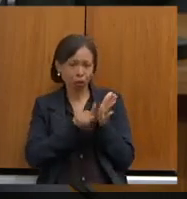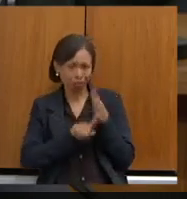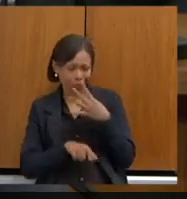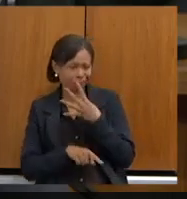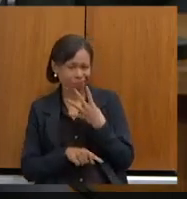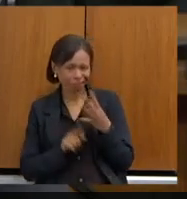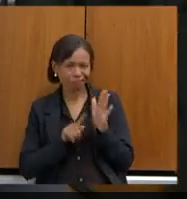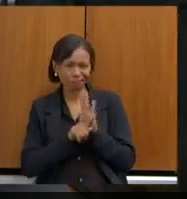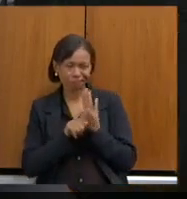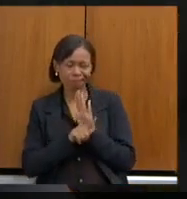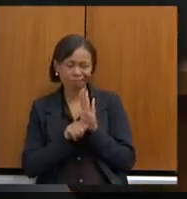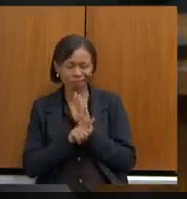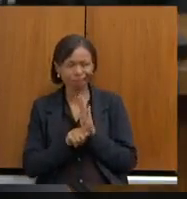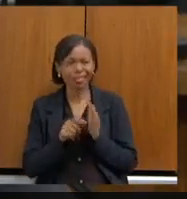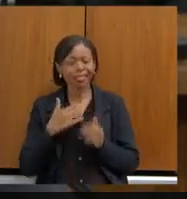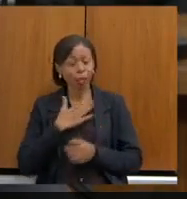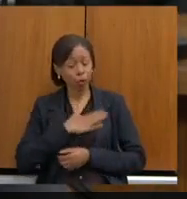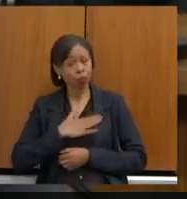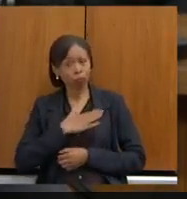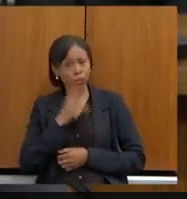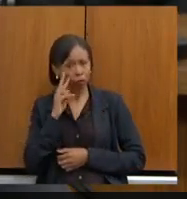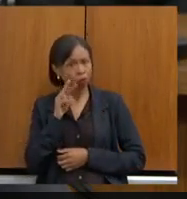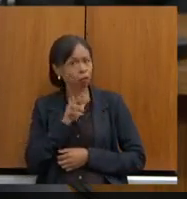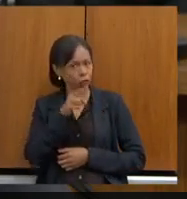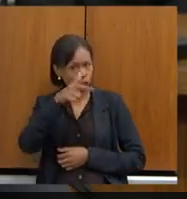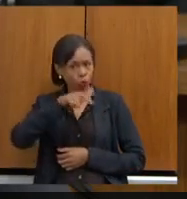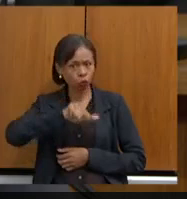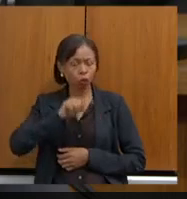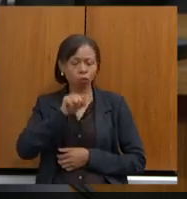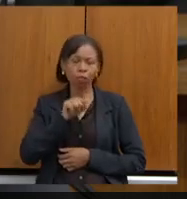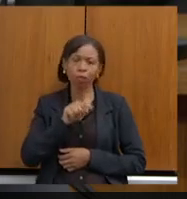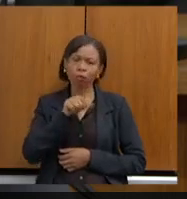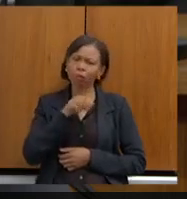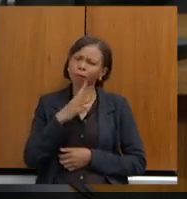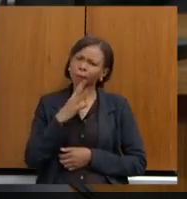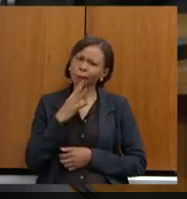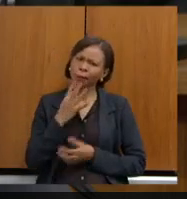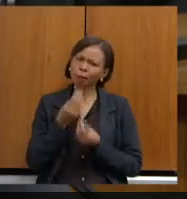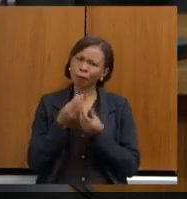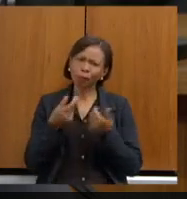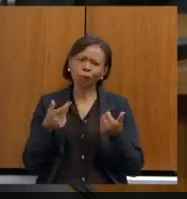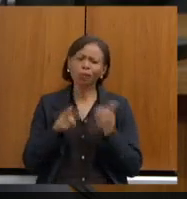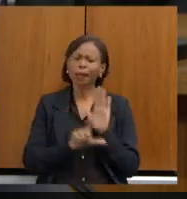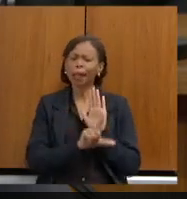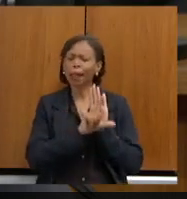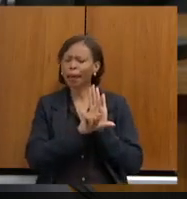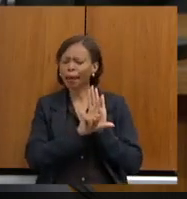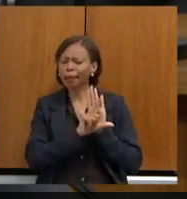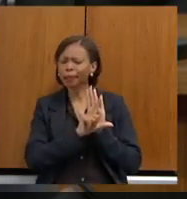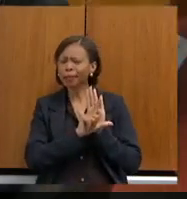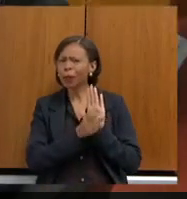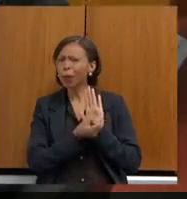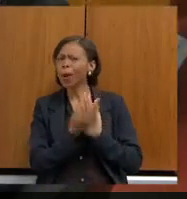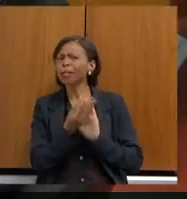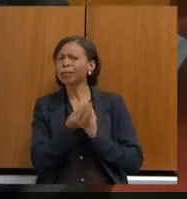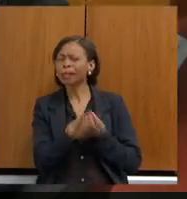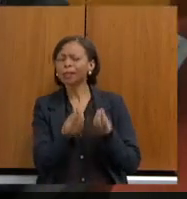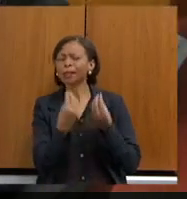e a França que nós temos todo o seu conhecimento né Quantas Vezes Mais Você vai mandar para cá hein